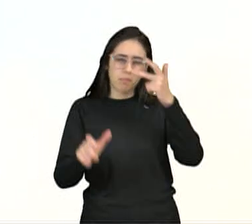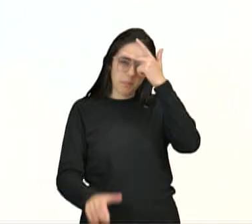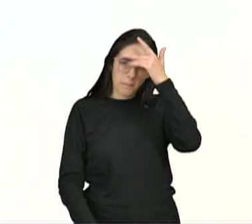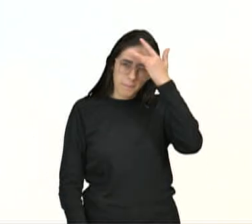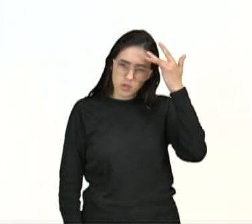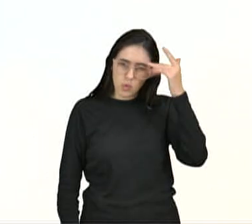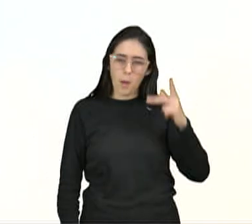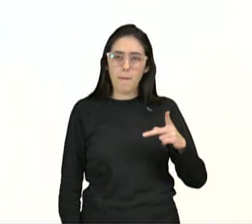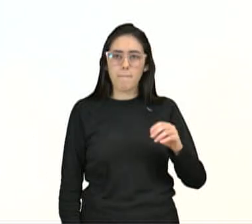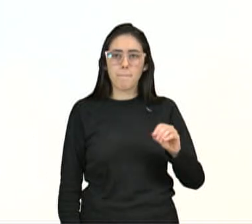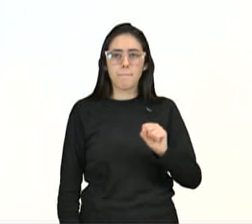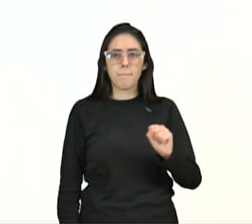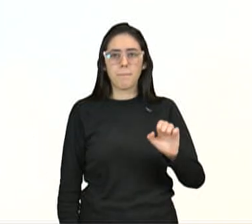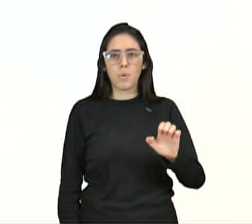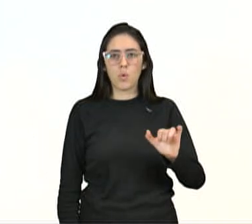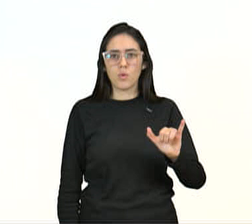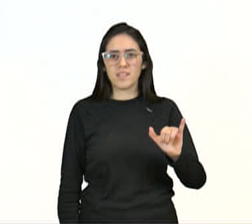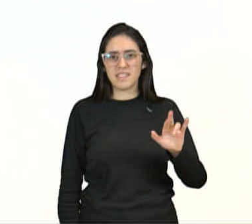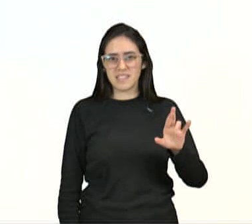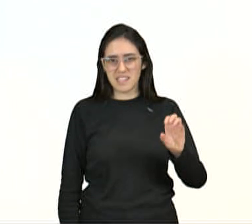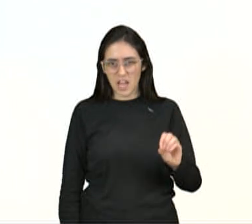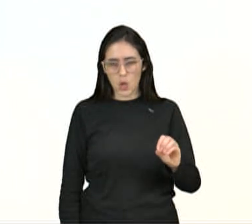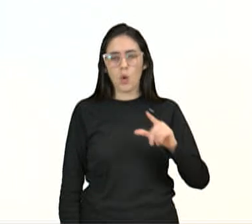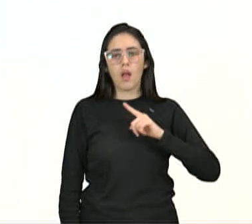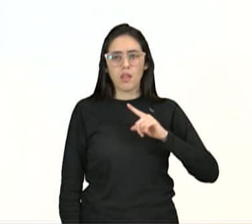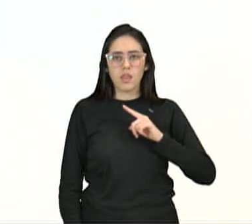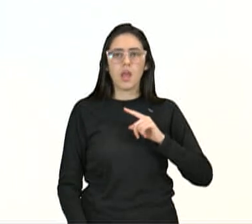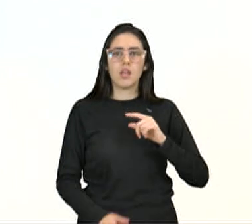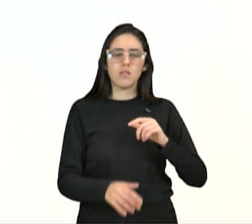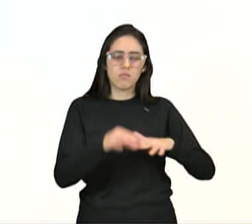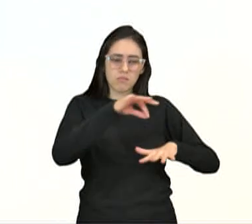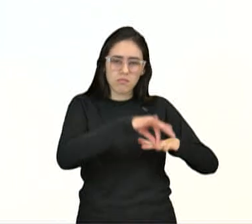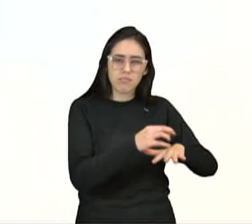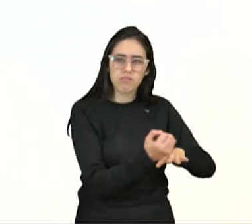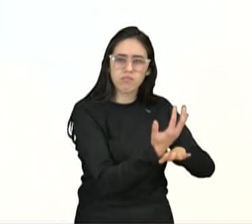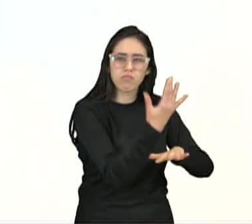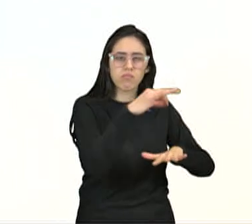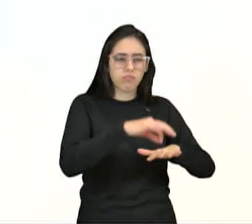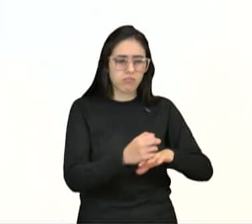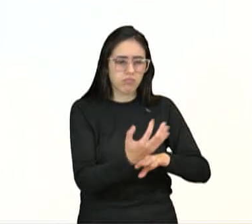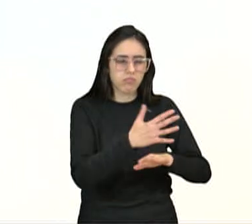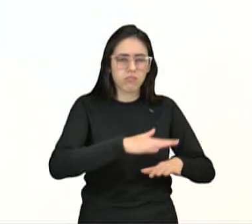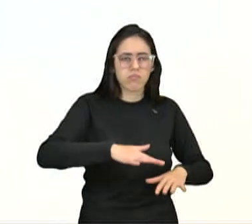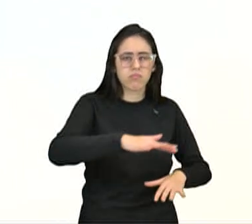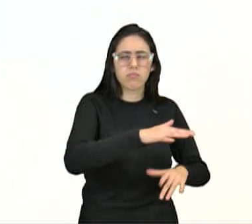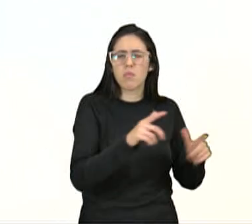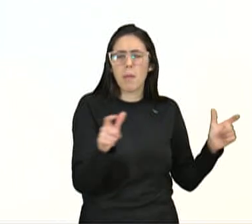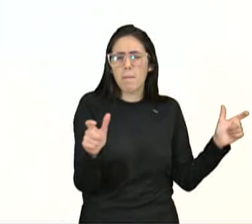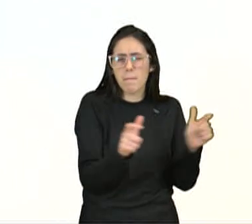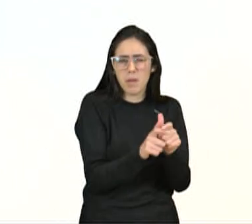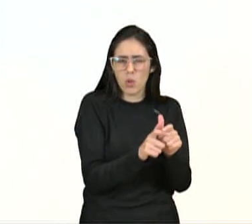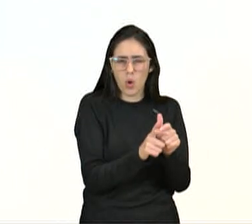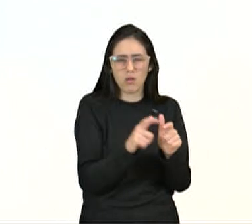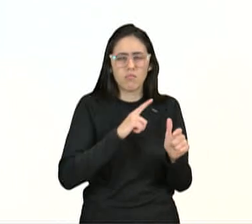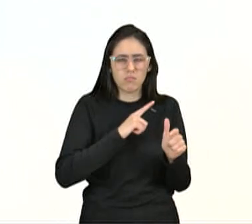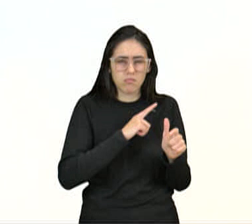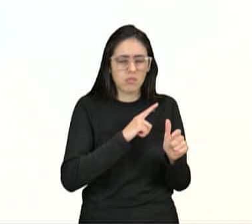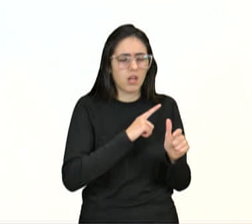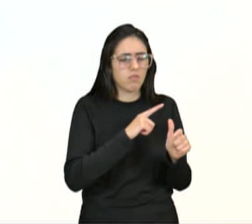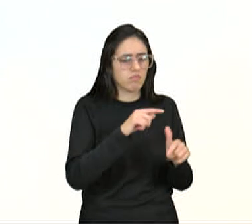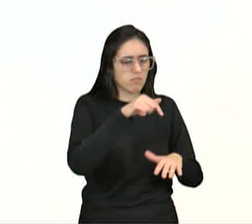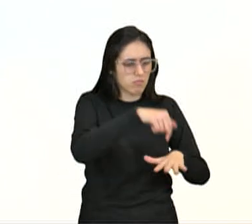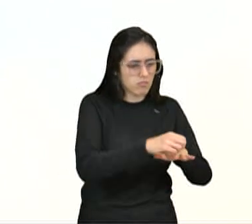de cultivo envolvendo agricultura familiar, ou seja, porções menores, né, de produção,